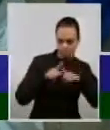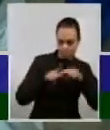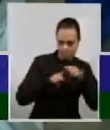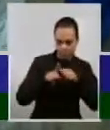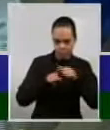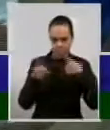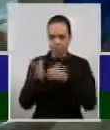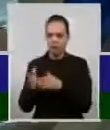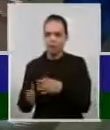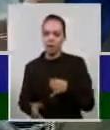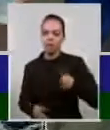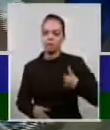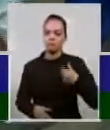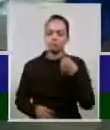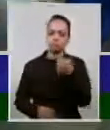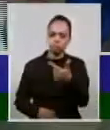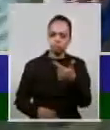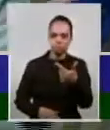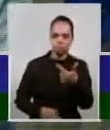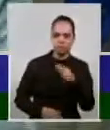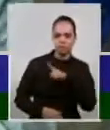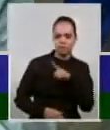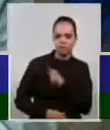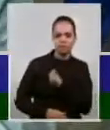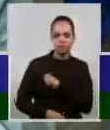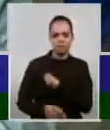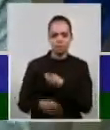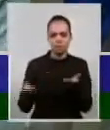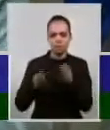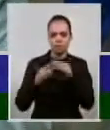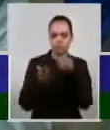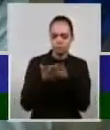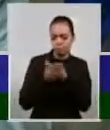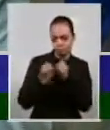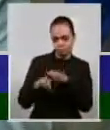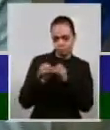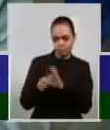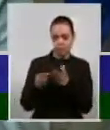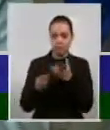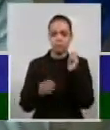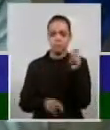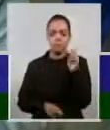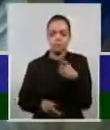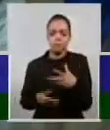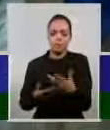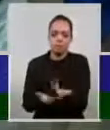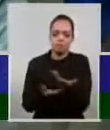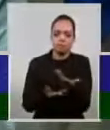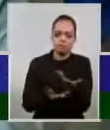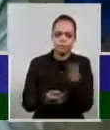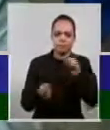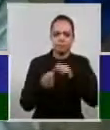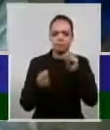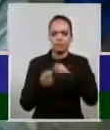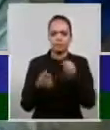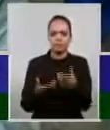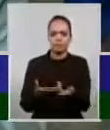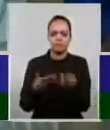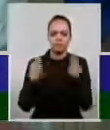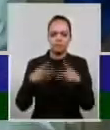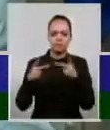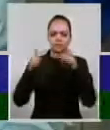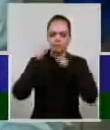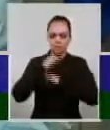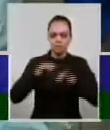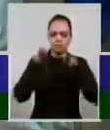né, nos centros de educação nosso, né, para estar fazendo esse